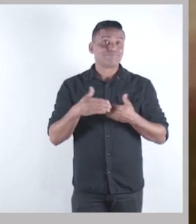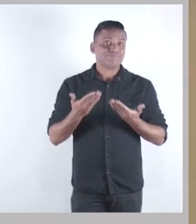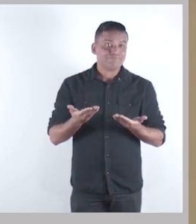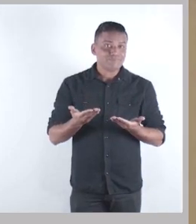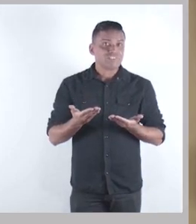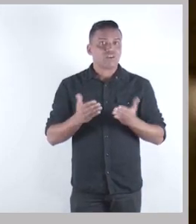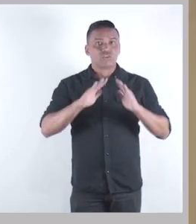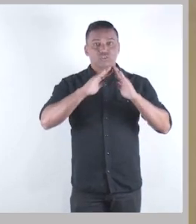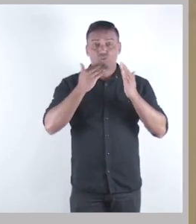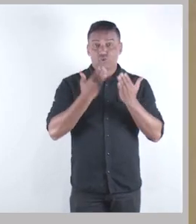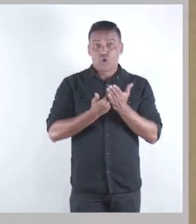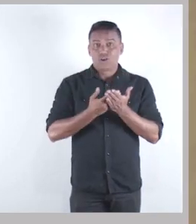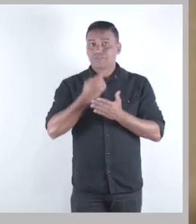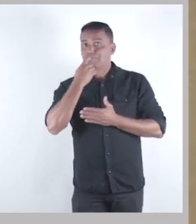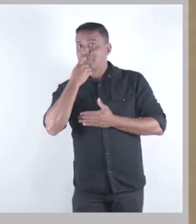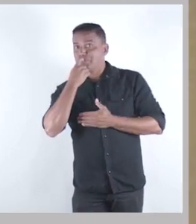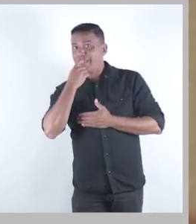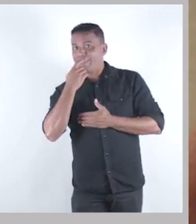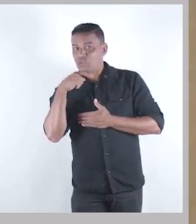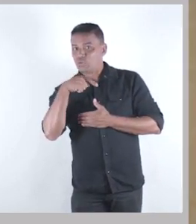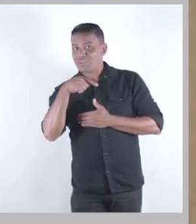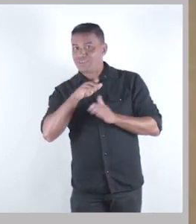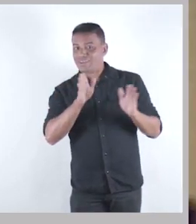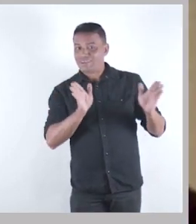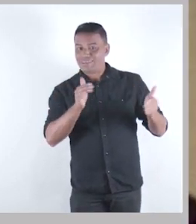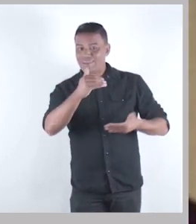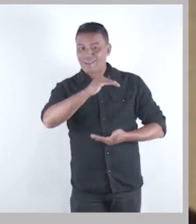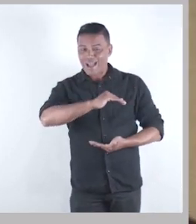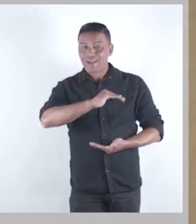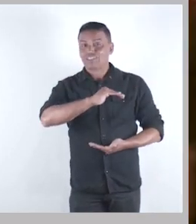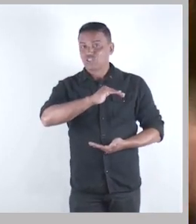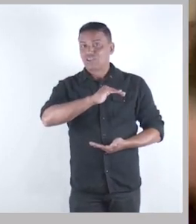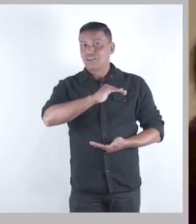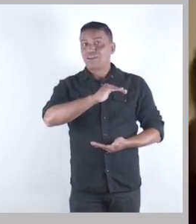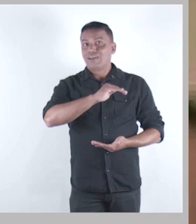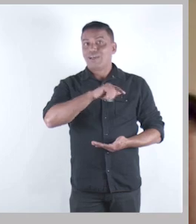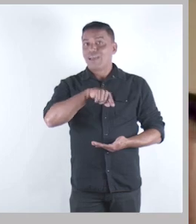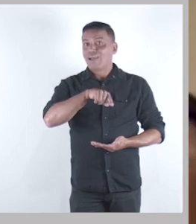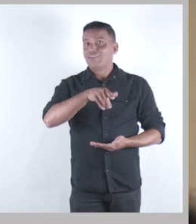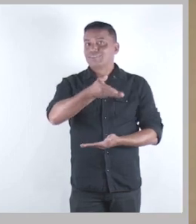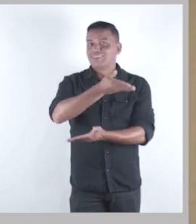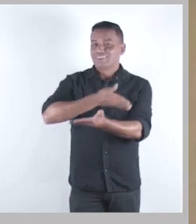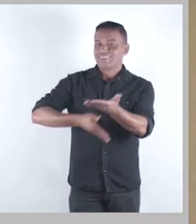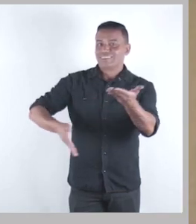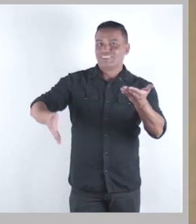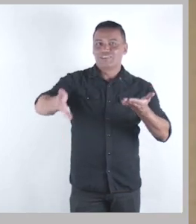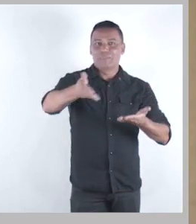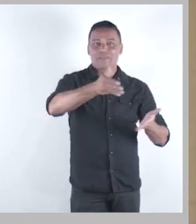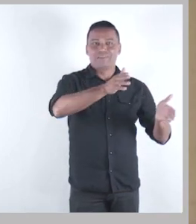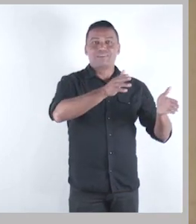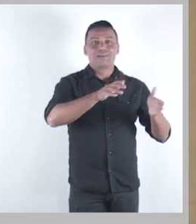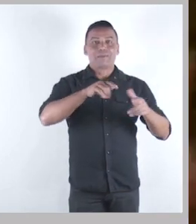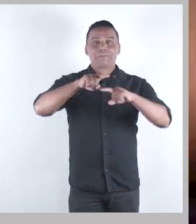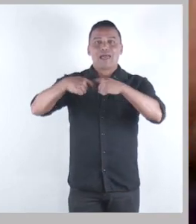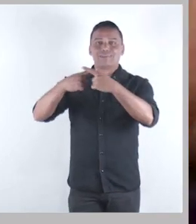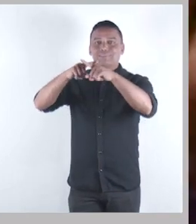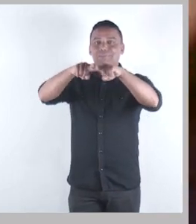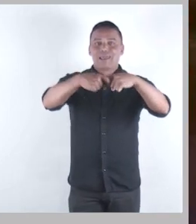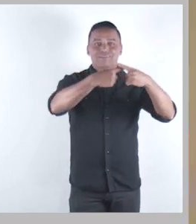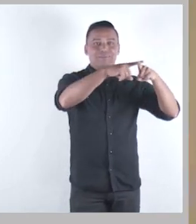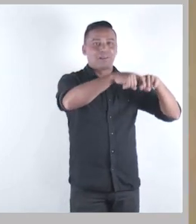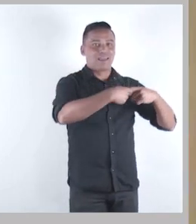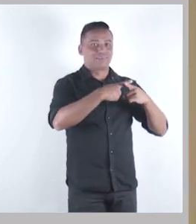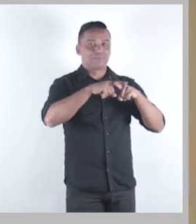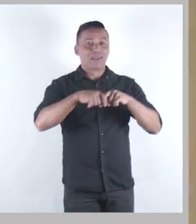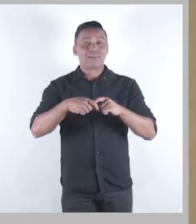das escolas próximas, estas caixas são distribuídas e elas vão rodando por um período, por exemplo, sei lá, de